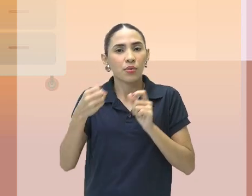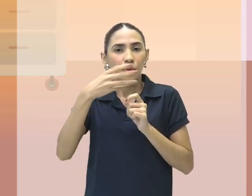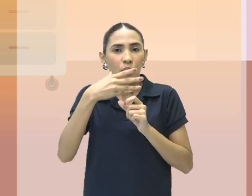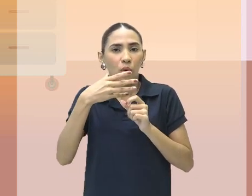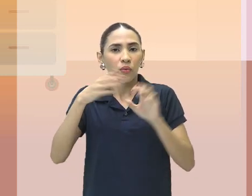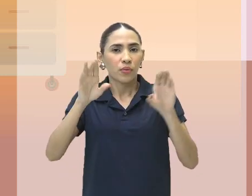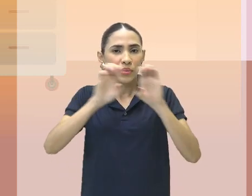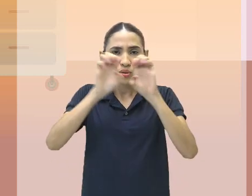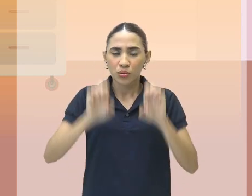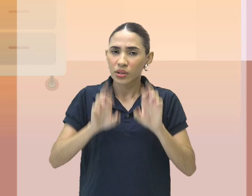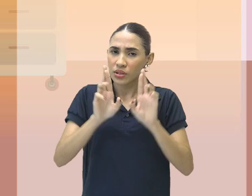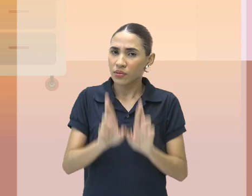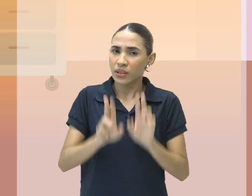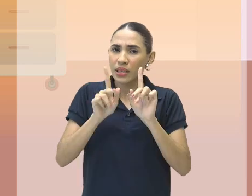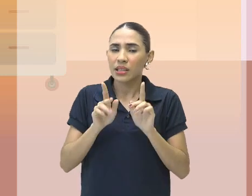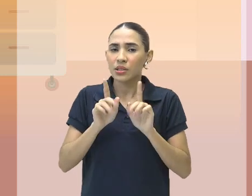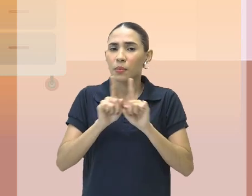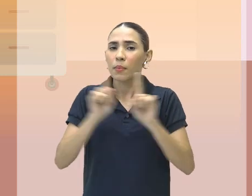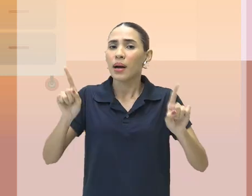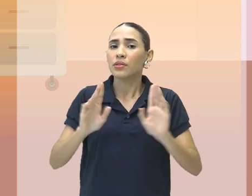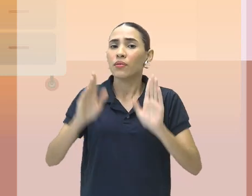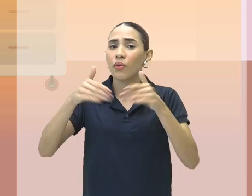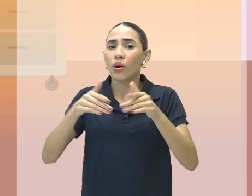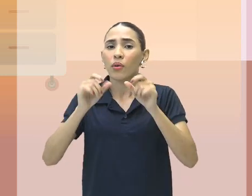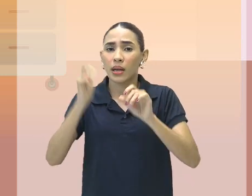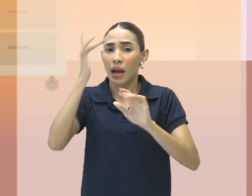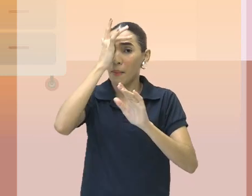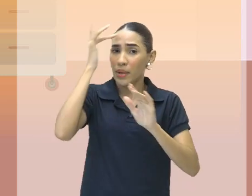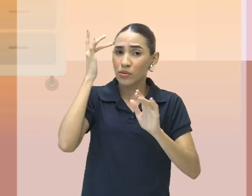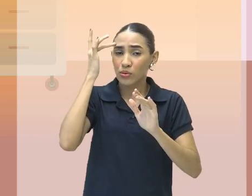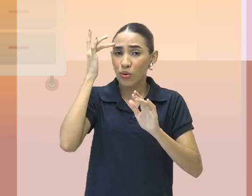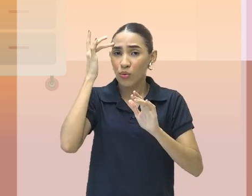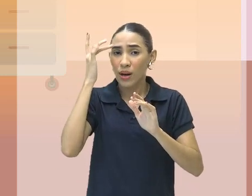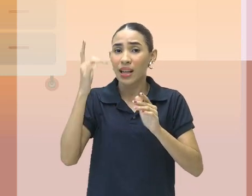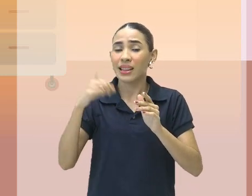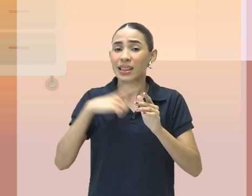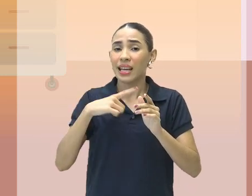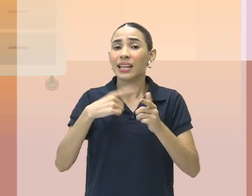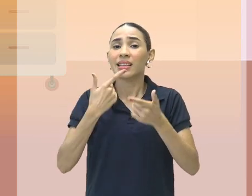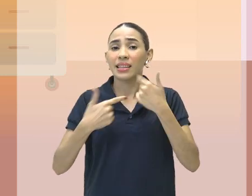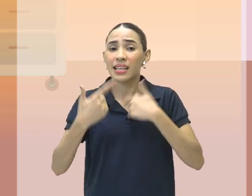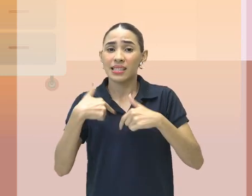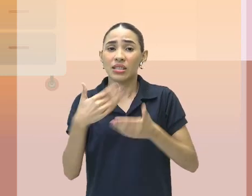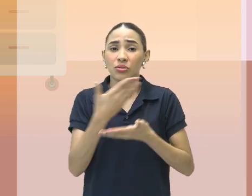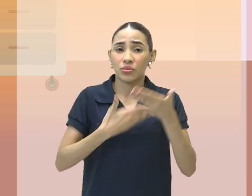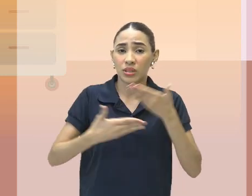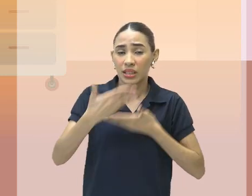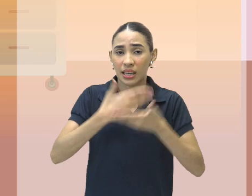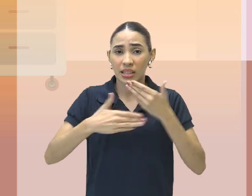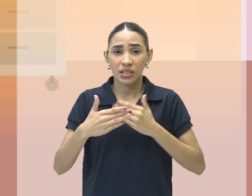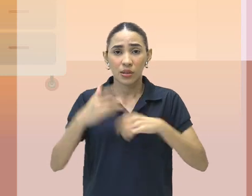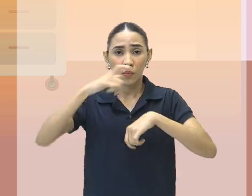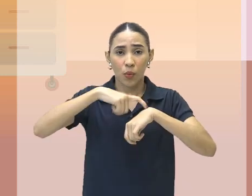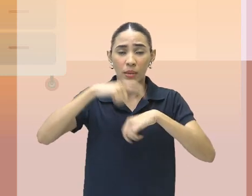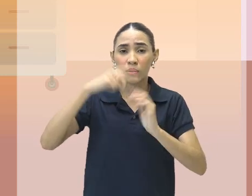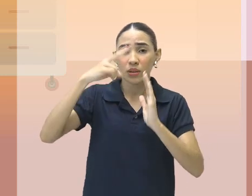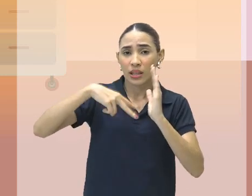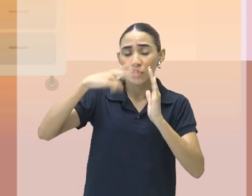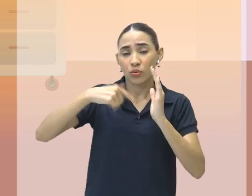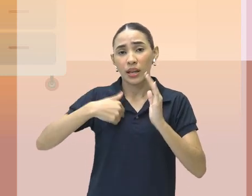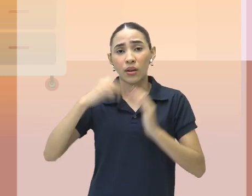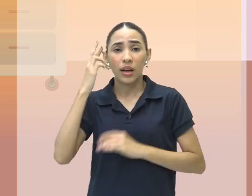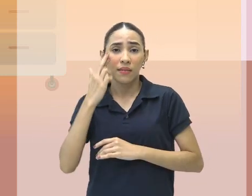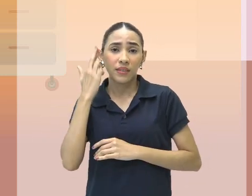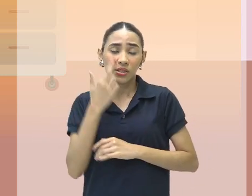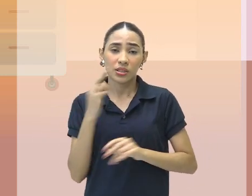discreto, mas que faz o quê? O leitor interagir, né, o autor com o leitor interagir, eu refletir sobre o